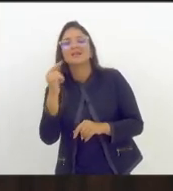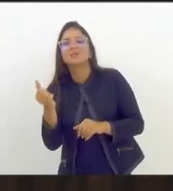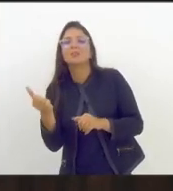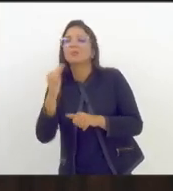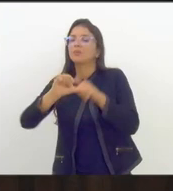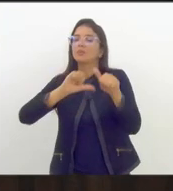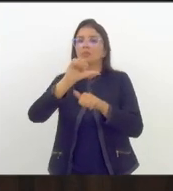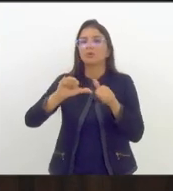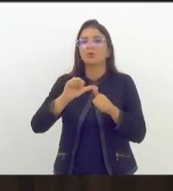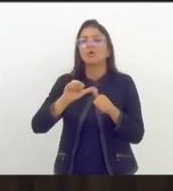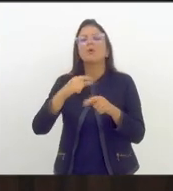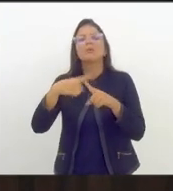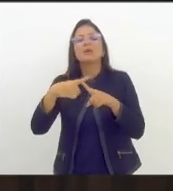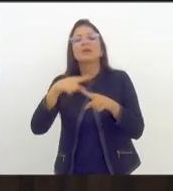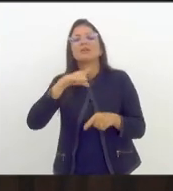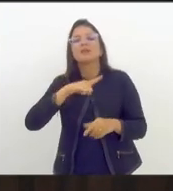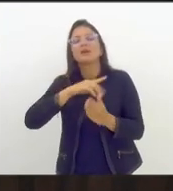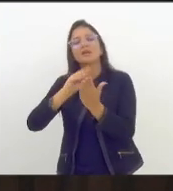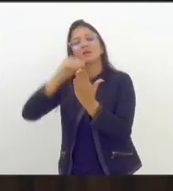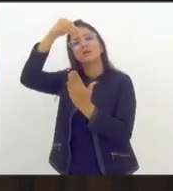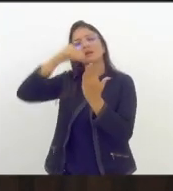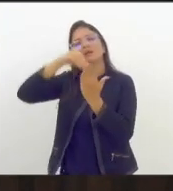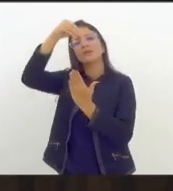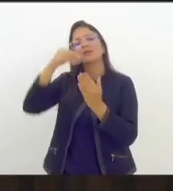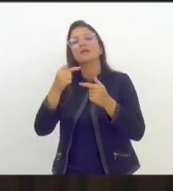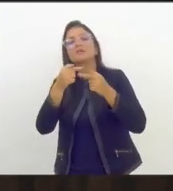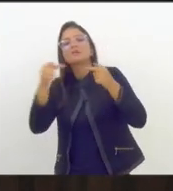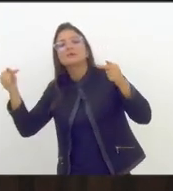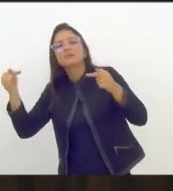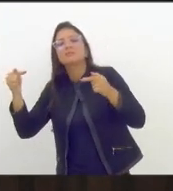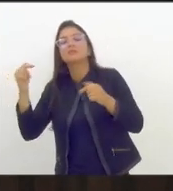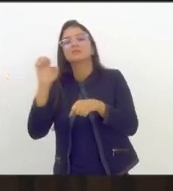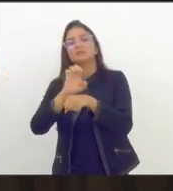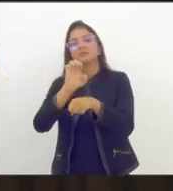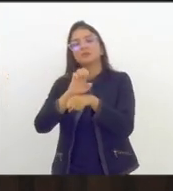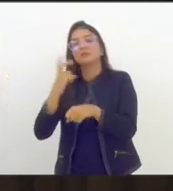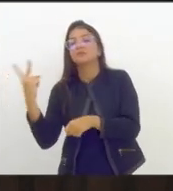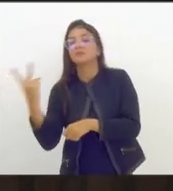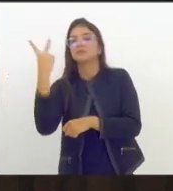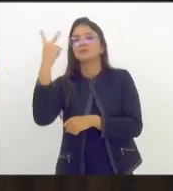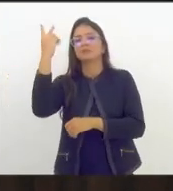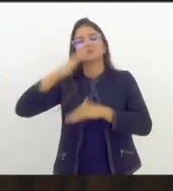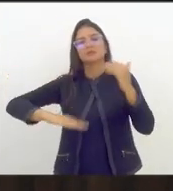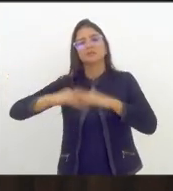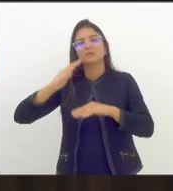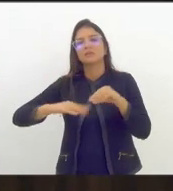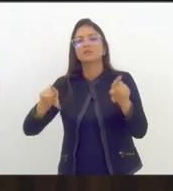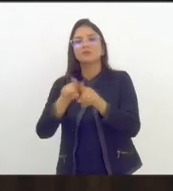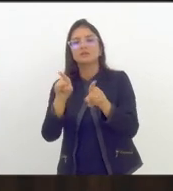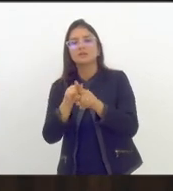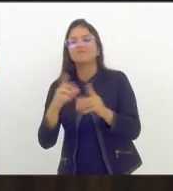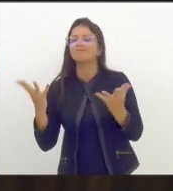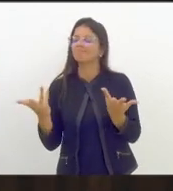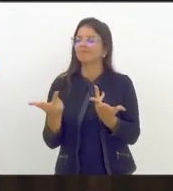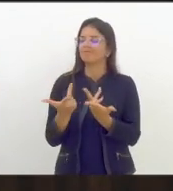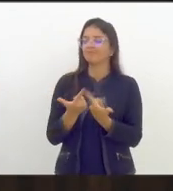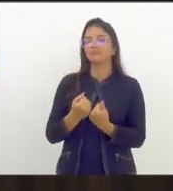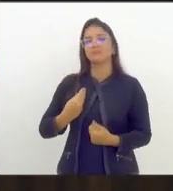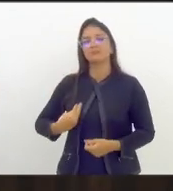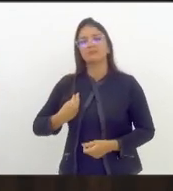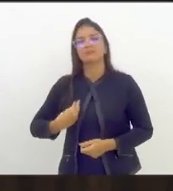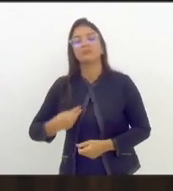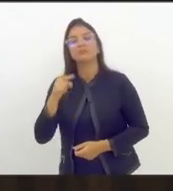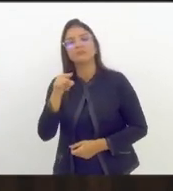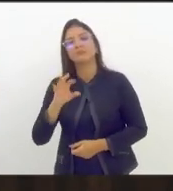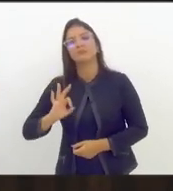Janeiro a Semana Estadual de Valorização Profissional e Qualidade de Vida do Policial Civil.